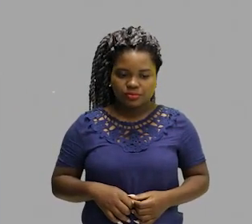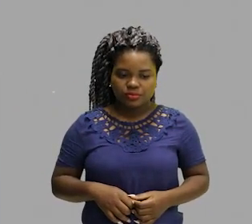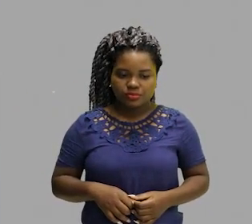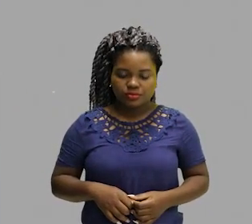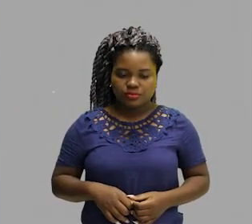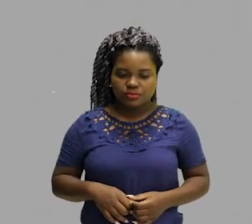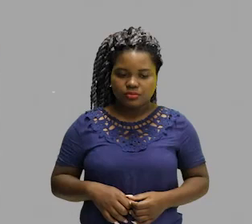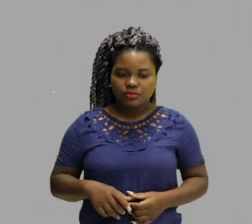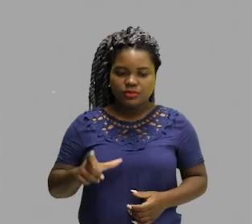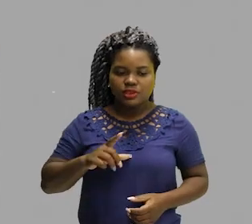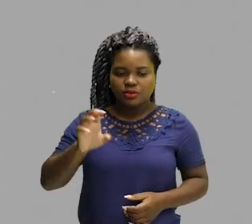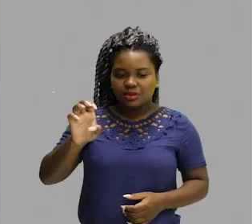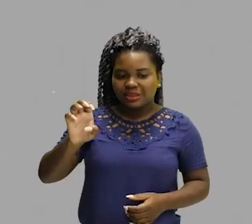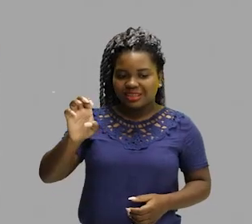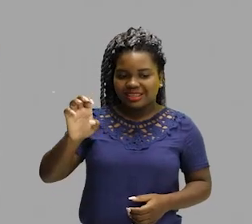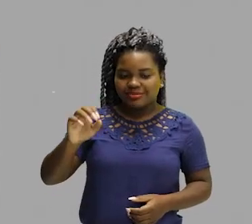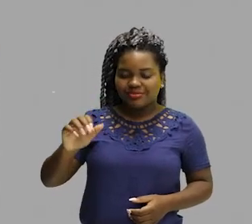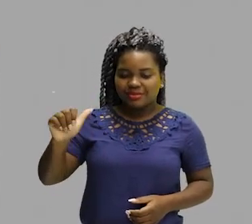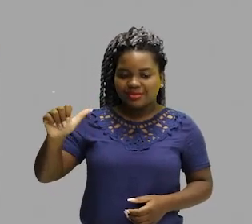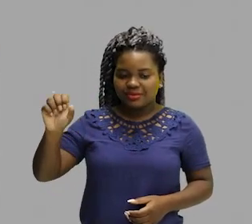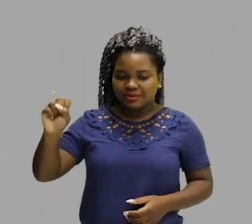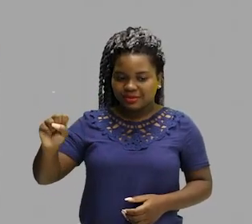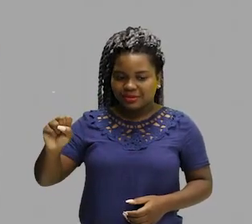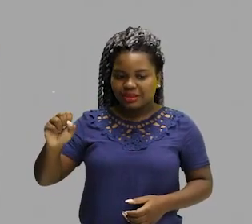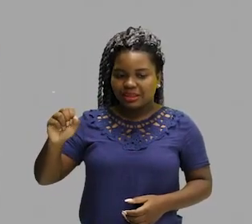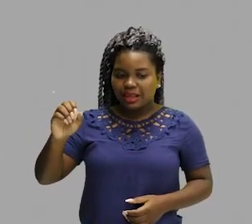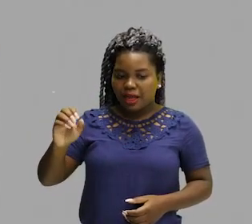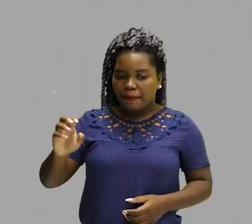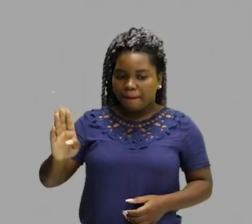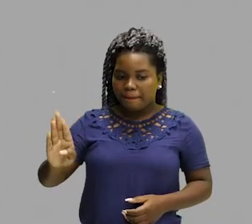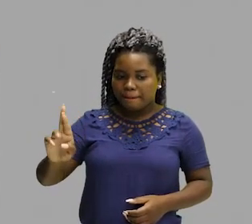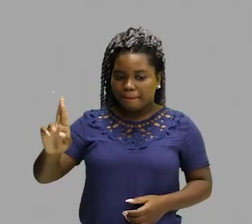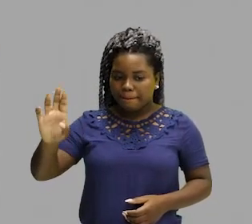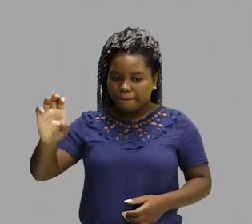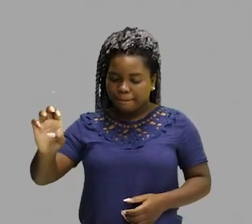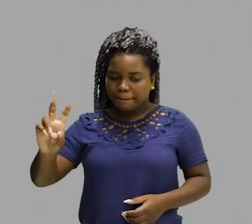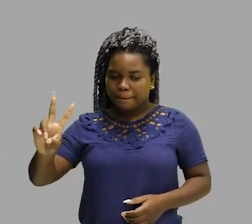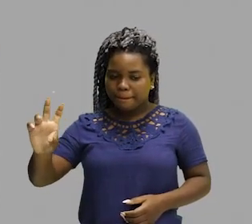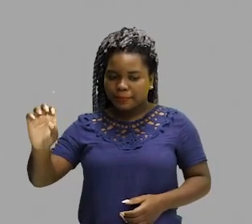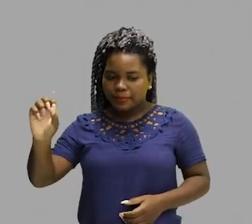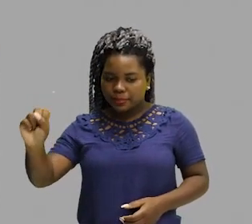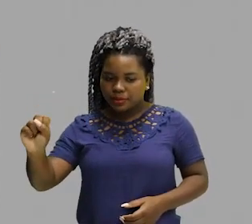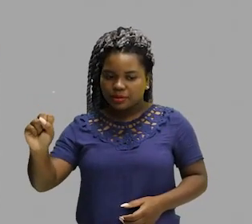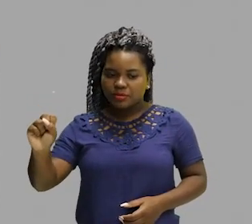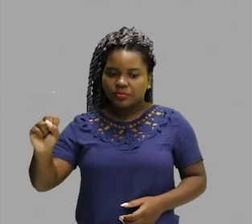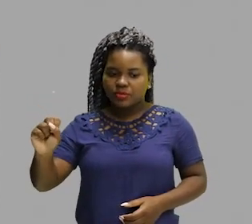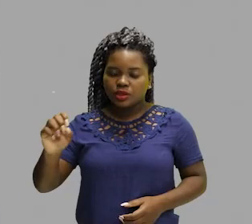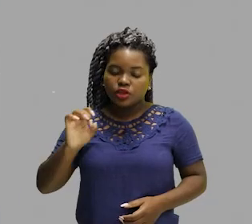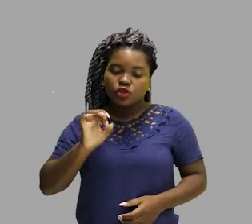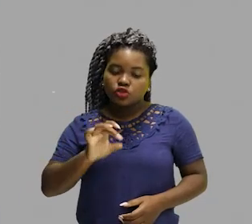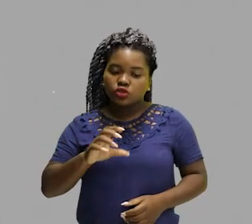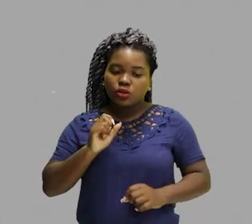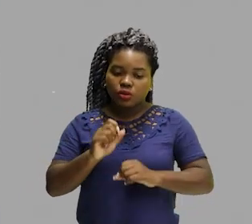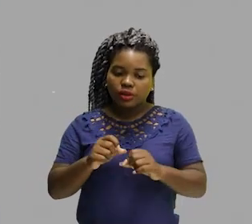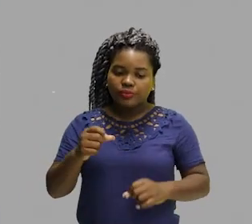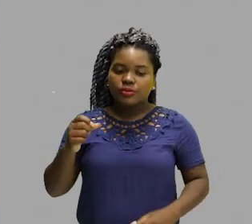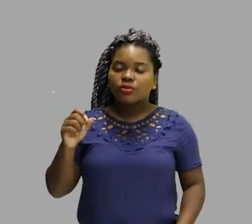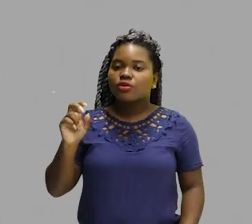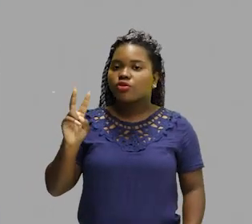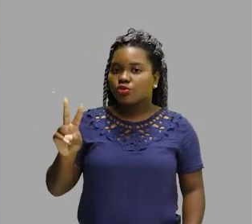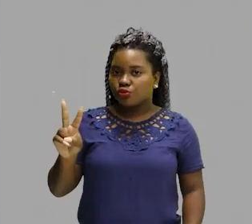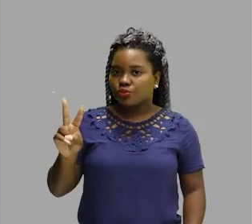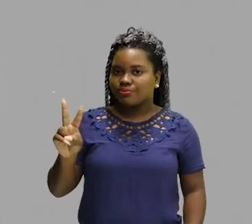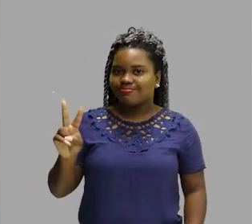E as, eu vou ter uma sílaba só, breves. Então, aqui eu tenho só 2 sílabas.